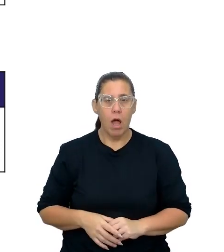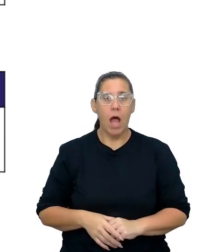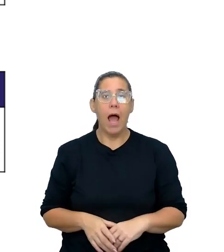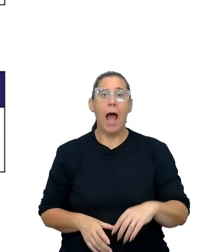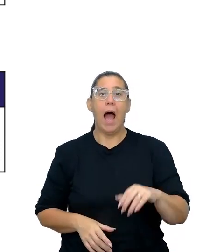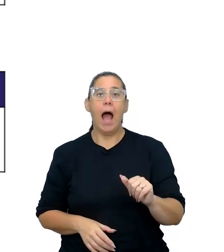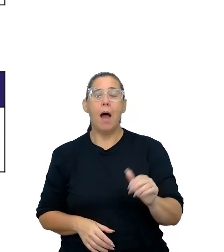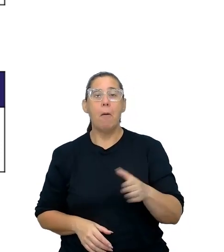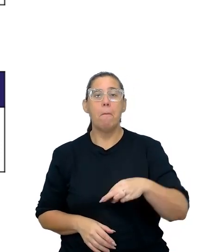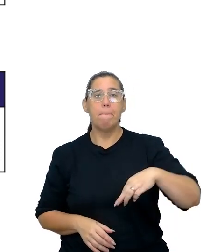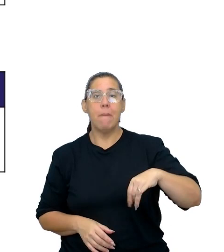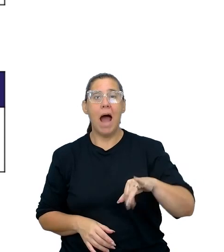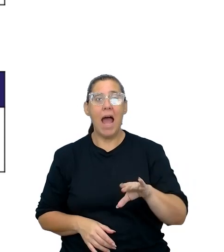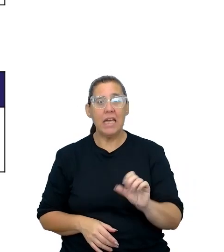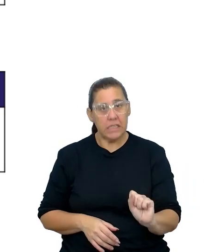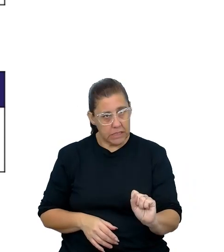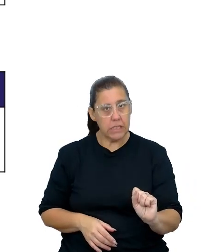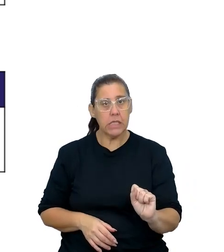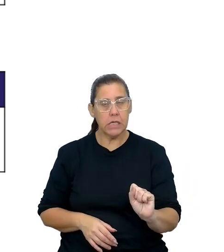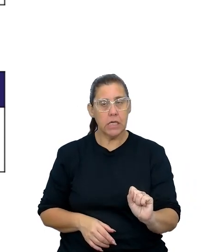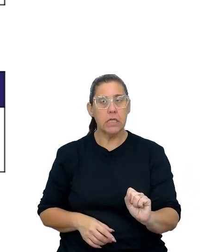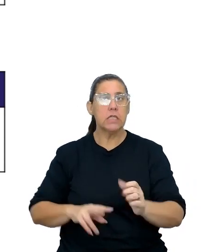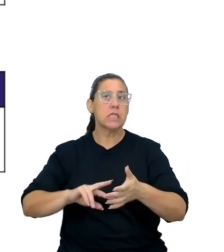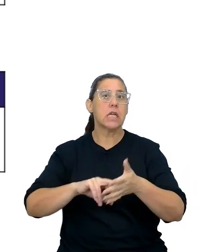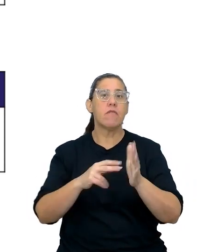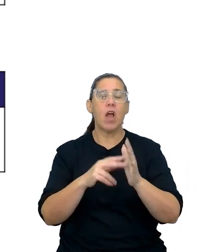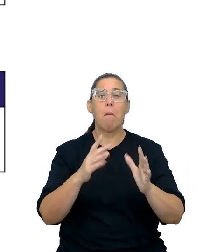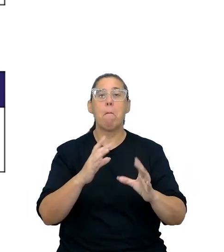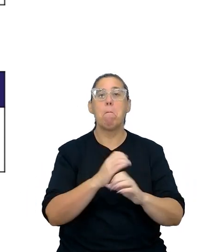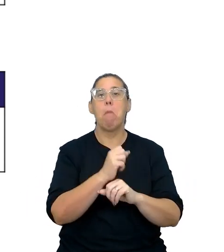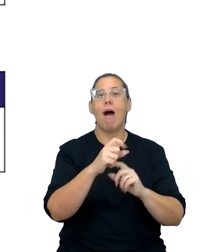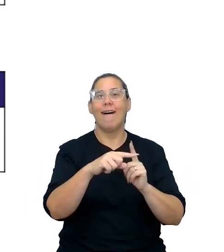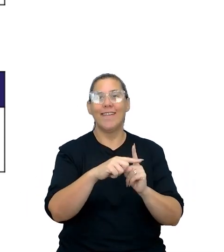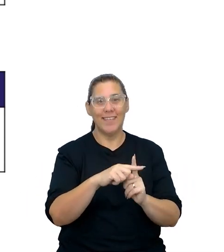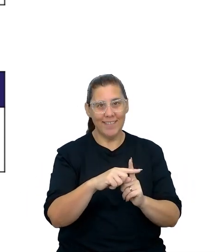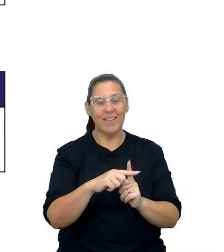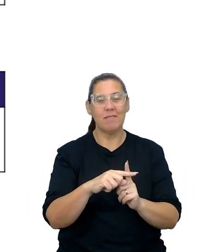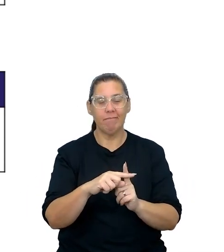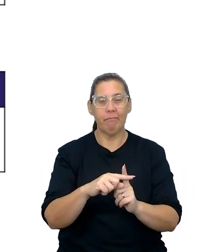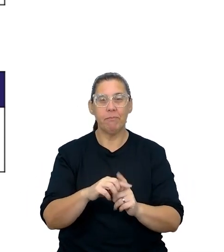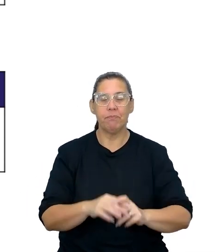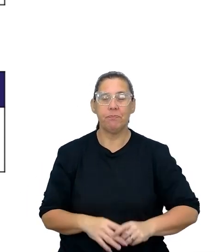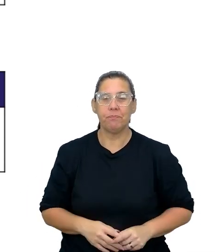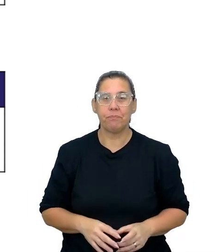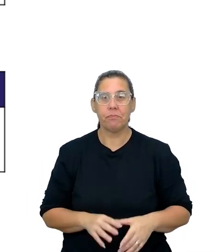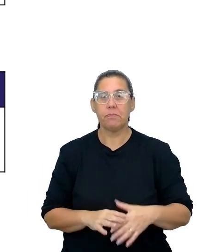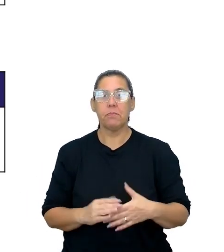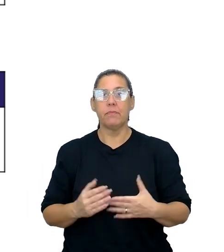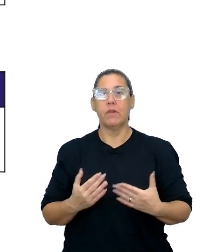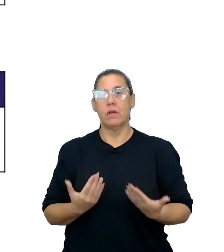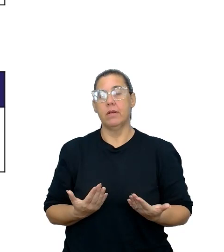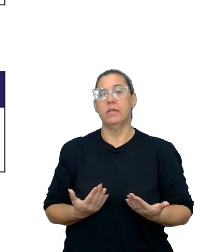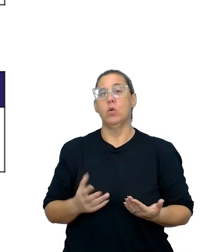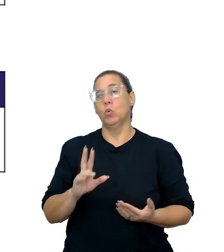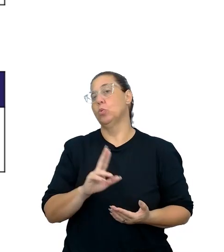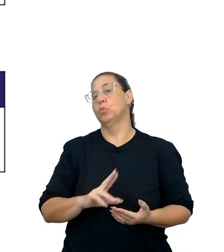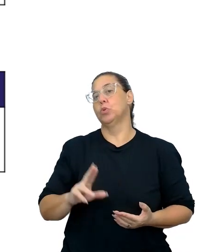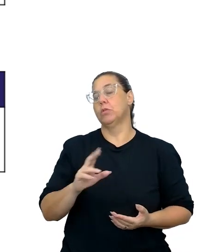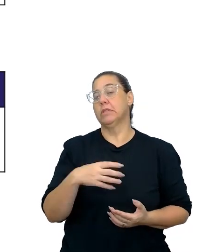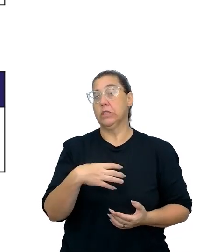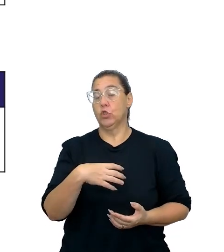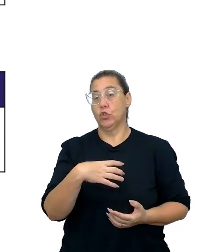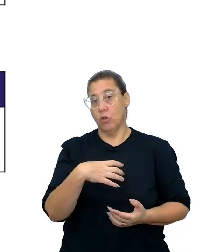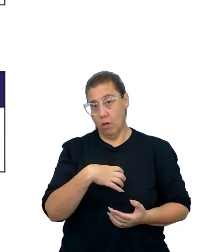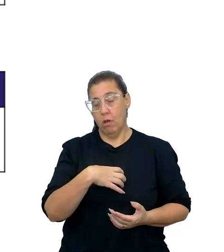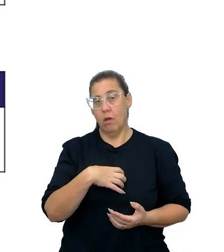a mais, é a menos, e querem resolver esses problemas utilizando esses meios,